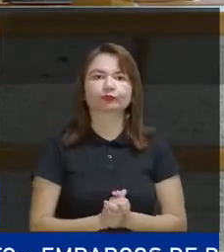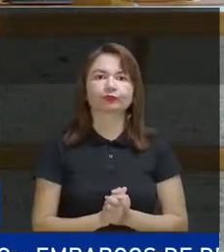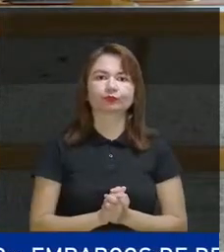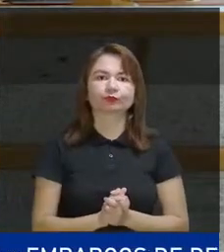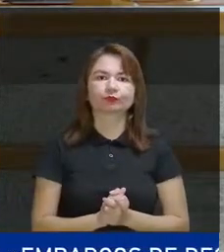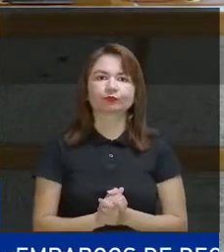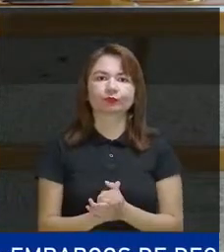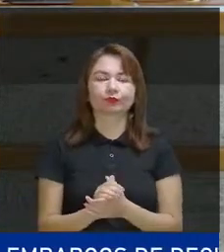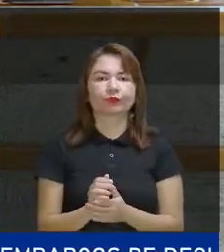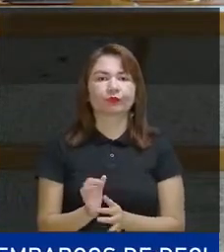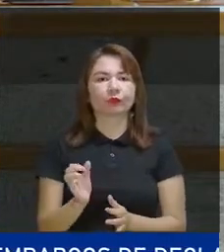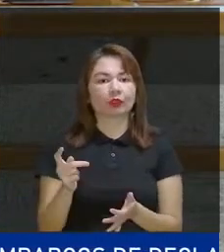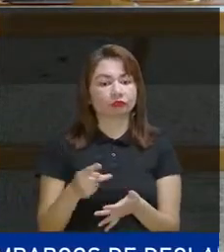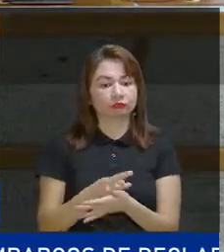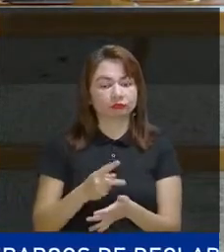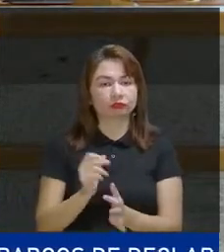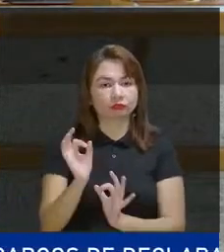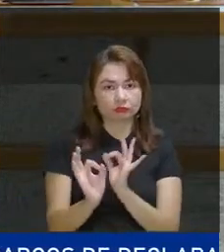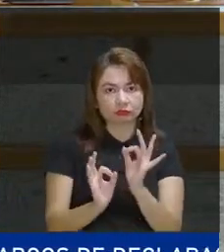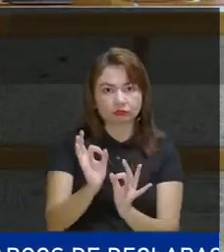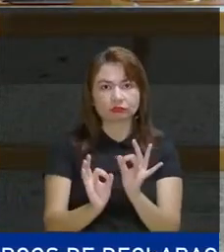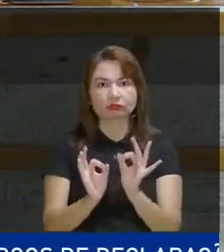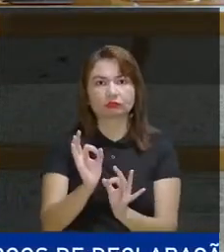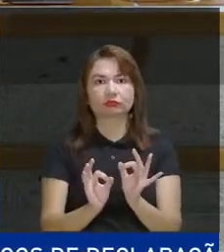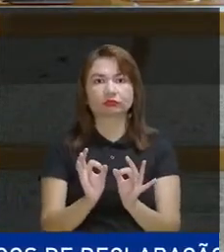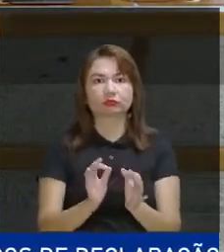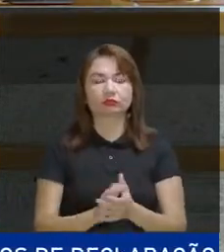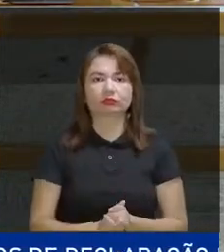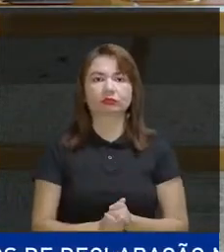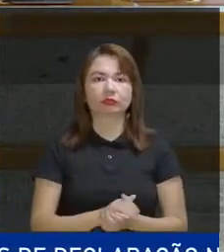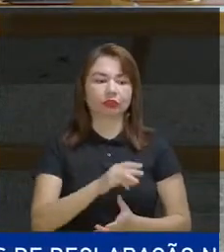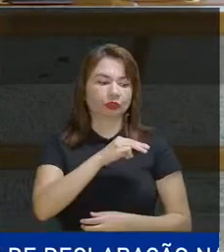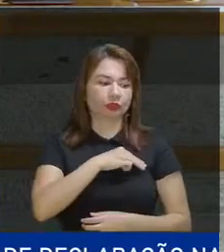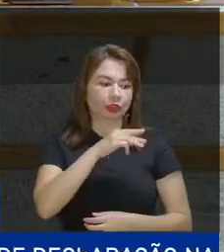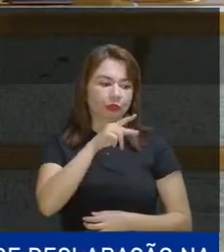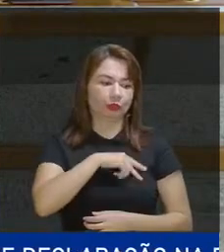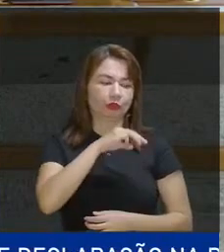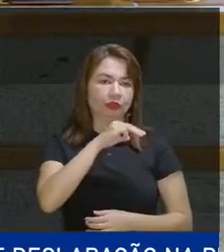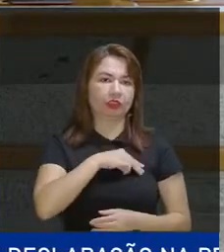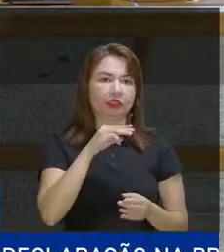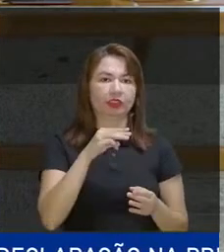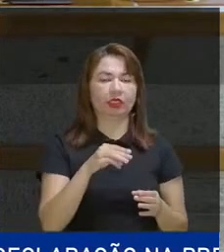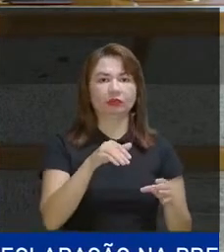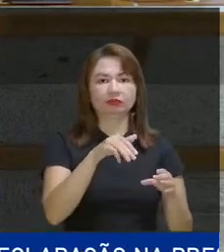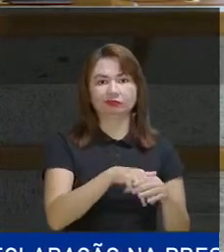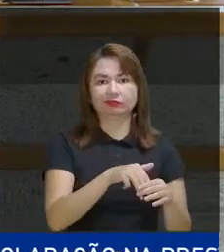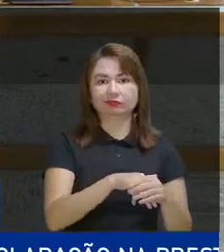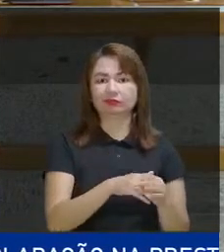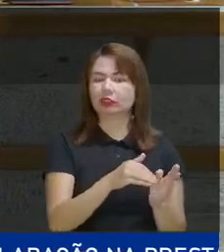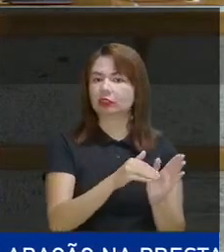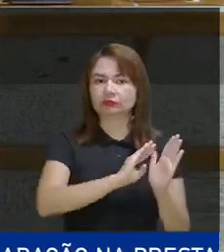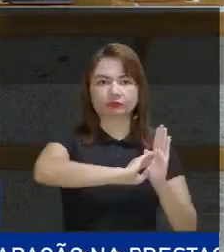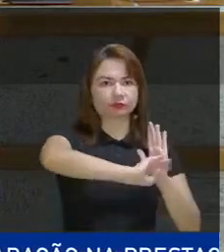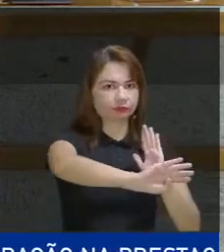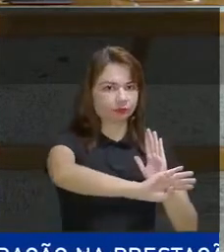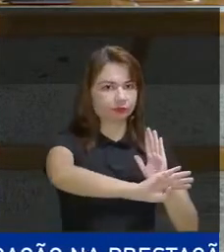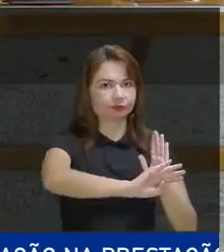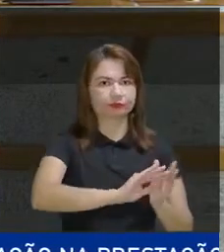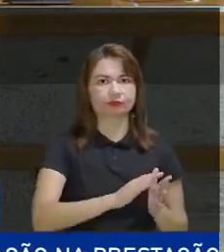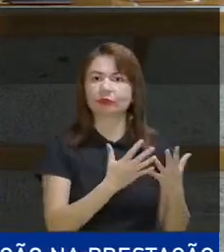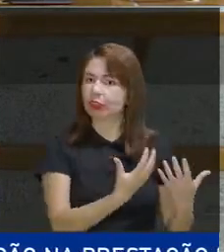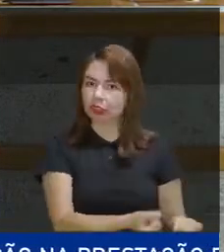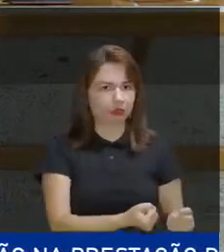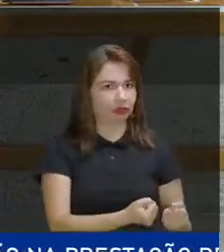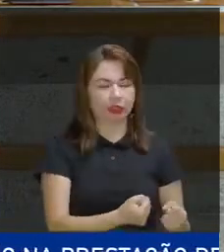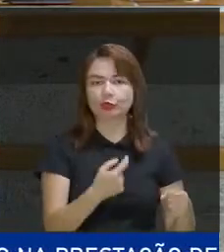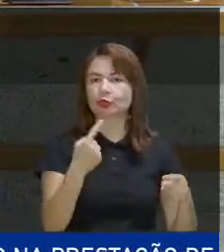corrigir o erro material e rejeitar os embargos opostos pelo órgão ministerial, porque o que ele quer, na verdade, é rediscussão da matéria,